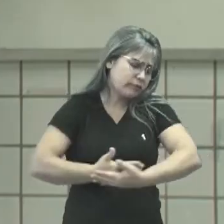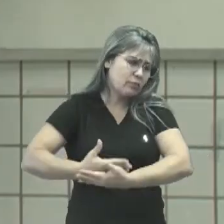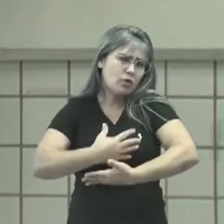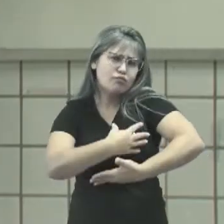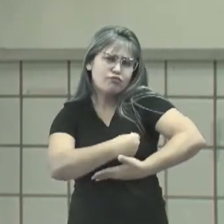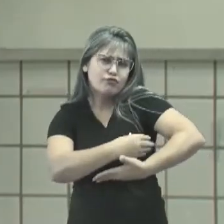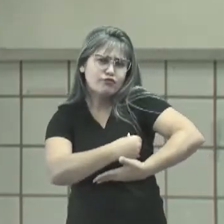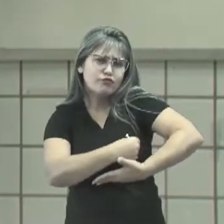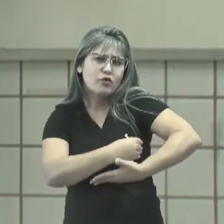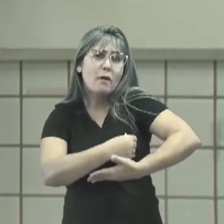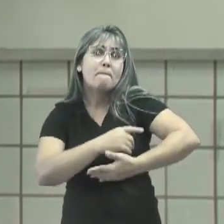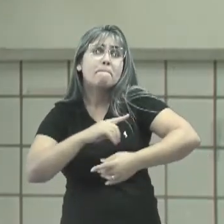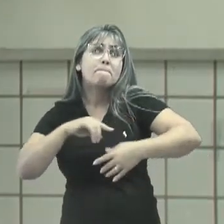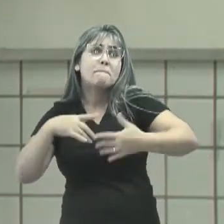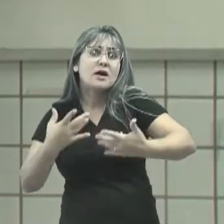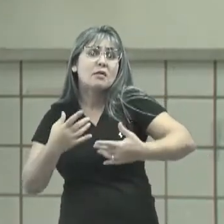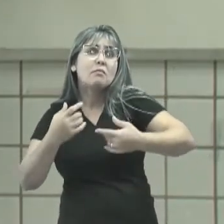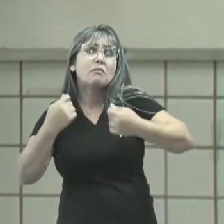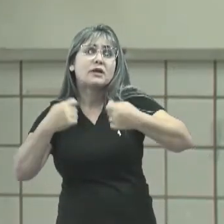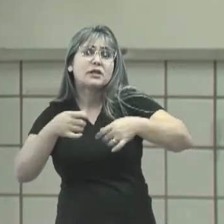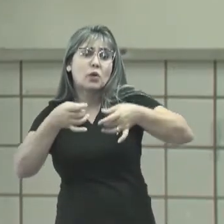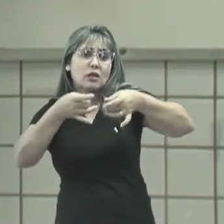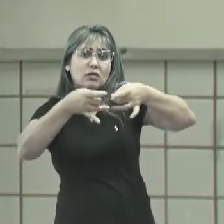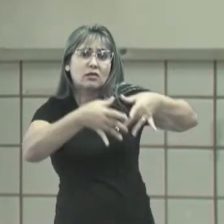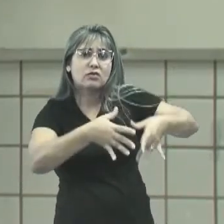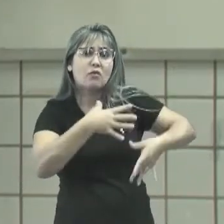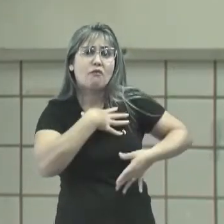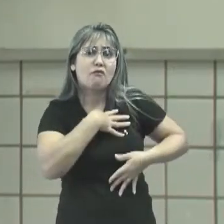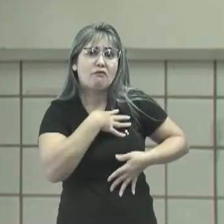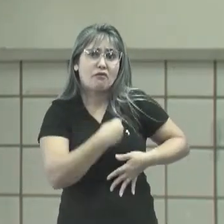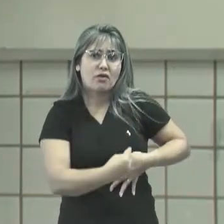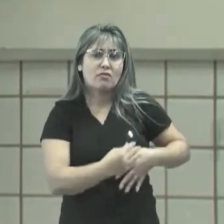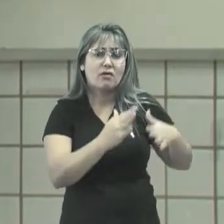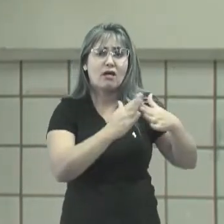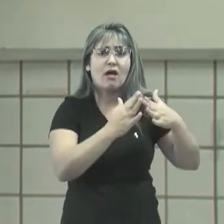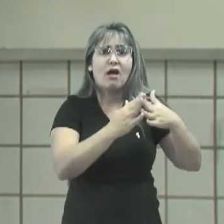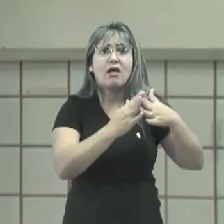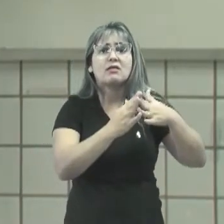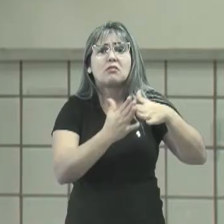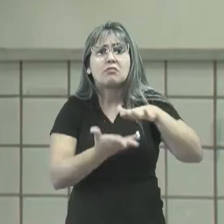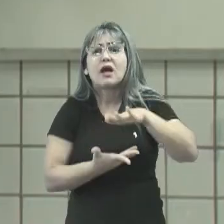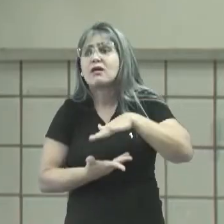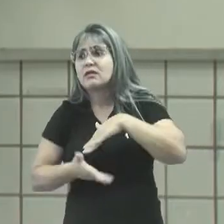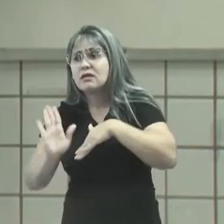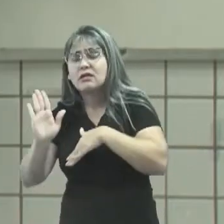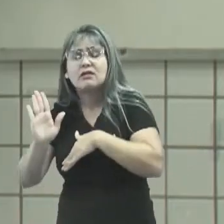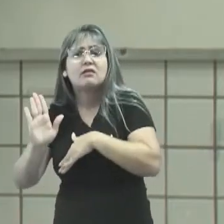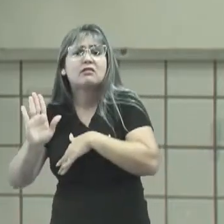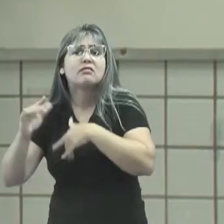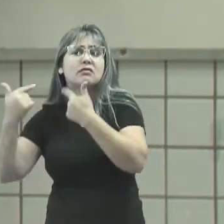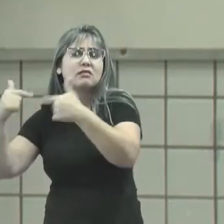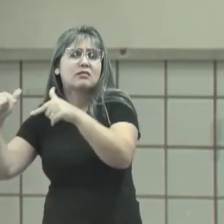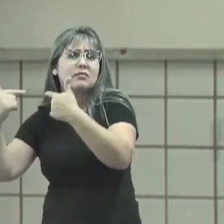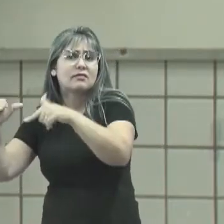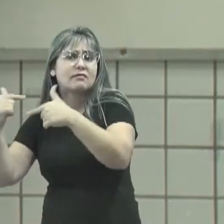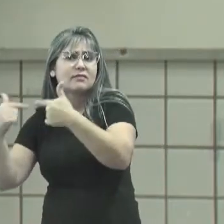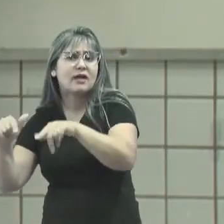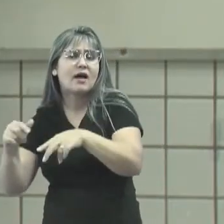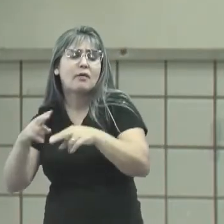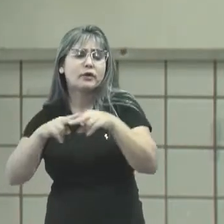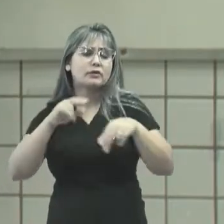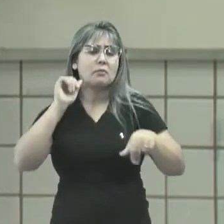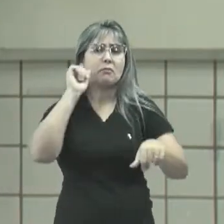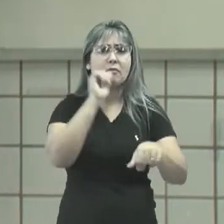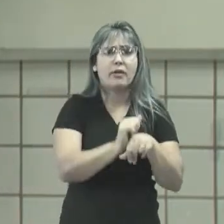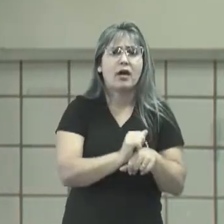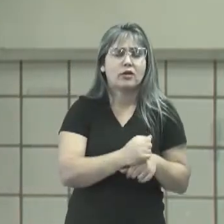impedindo, criando obstáculos para poder amamentar muito cedo, né? Muitas vezes esses obstáculos são